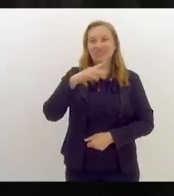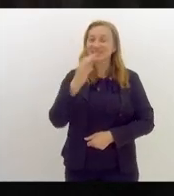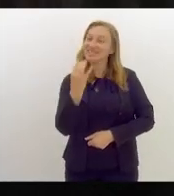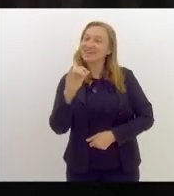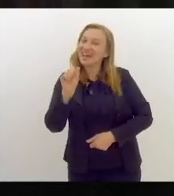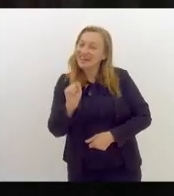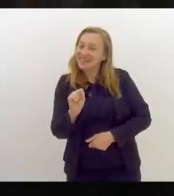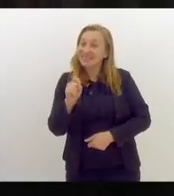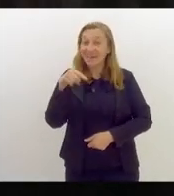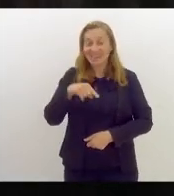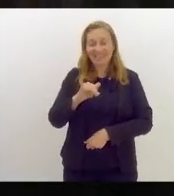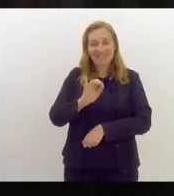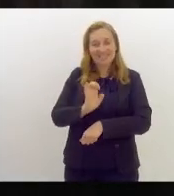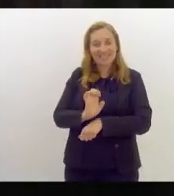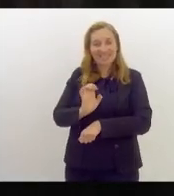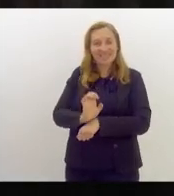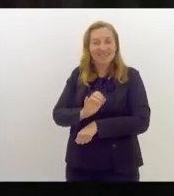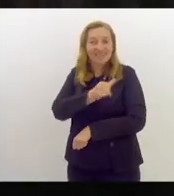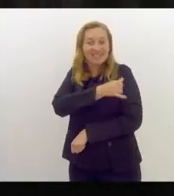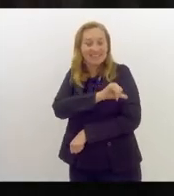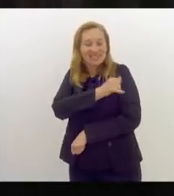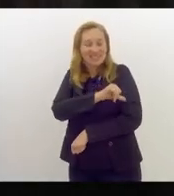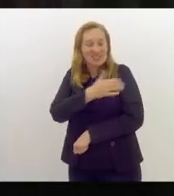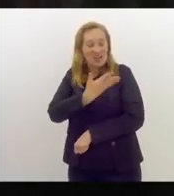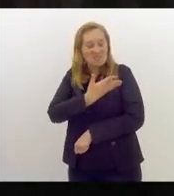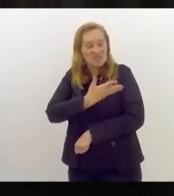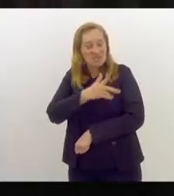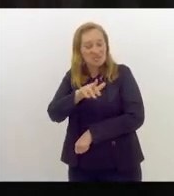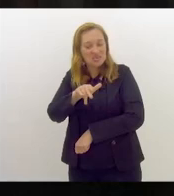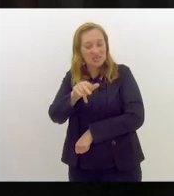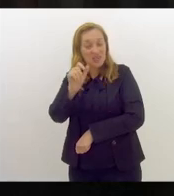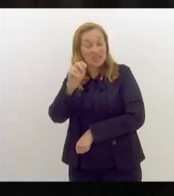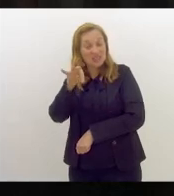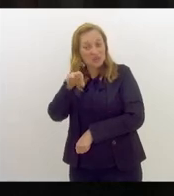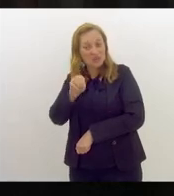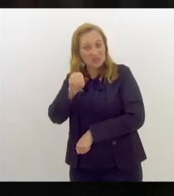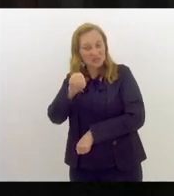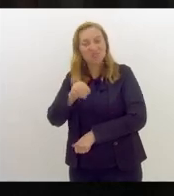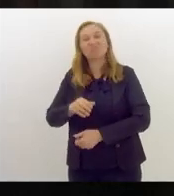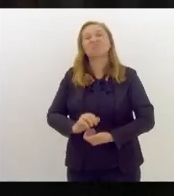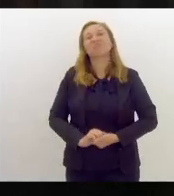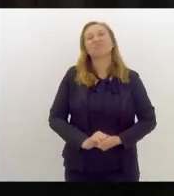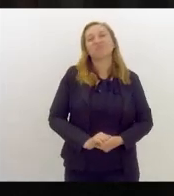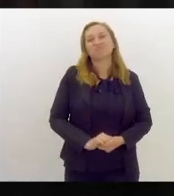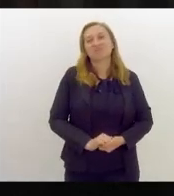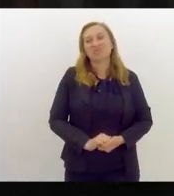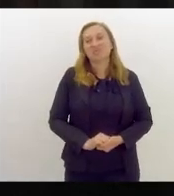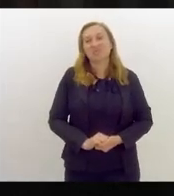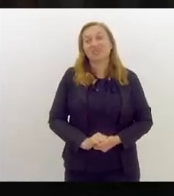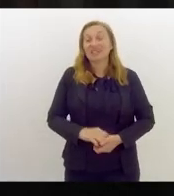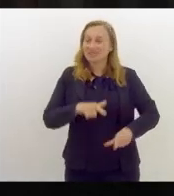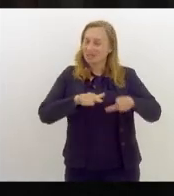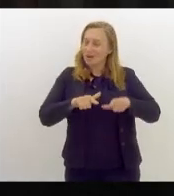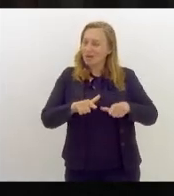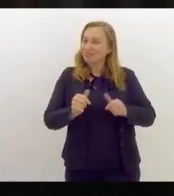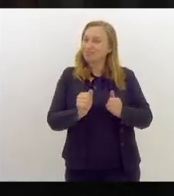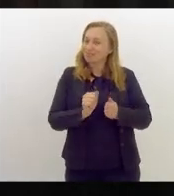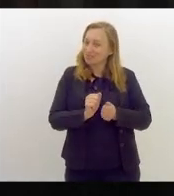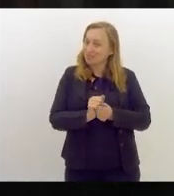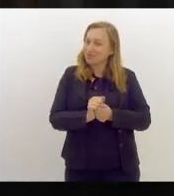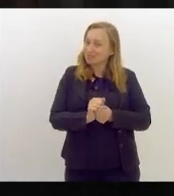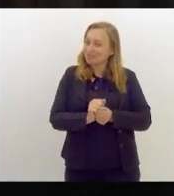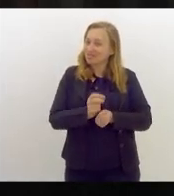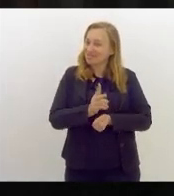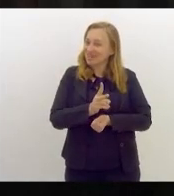bola aqui da cidade do Rio de Janeiro meu amigo irmão Antônio Carlos trabalhamos muito junto